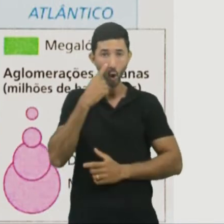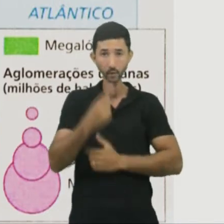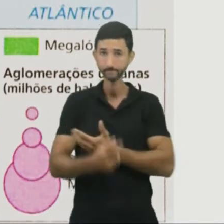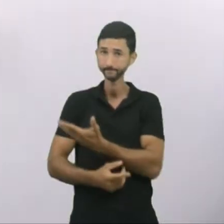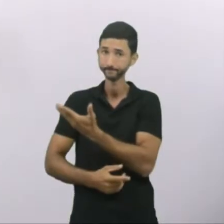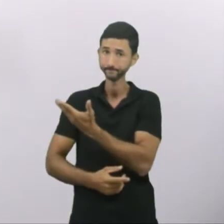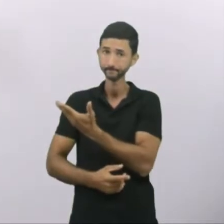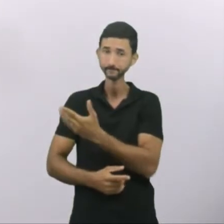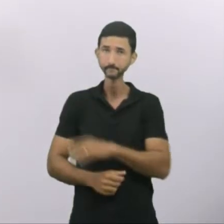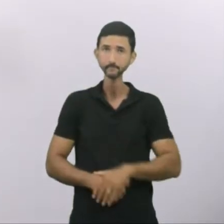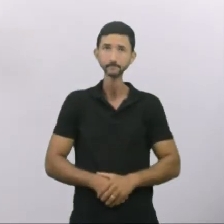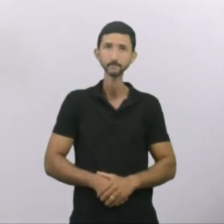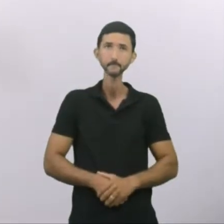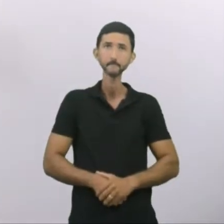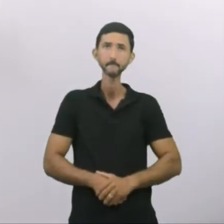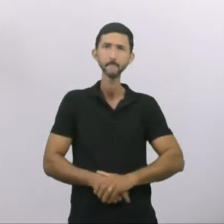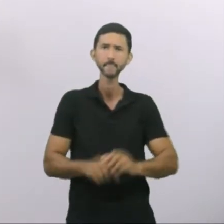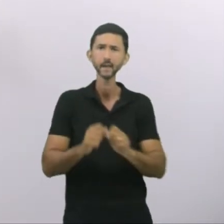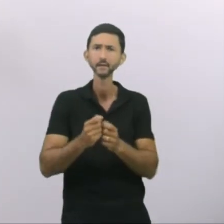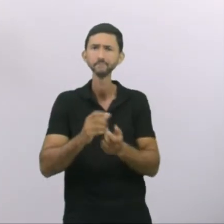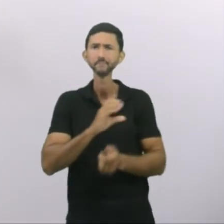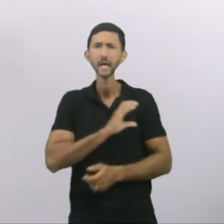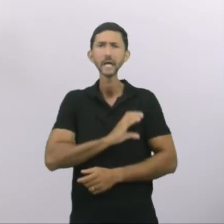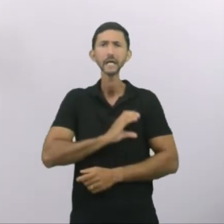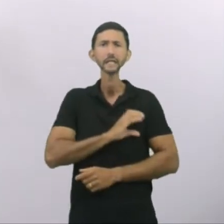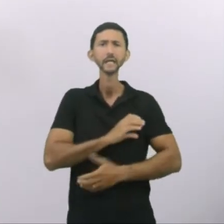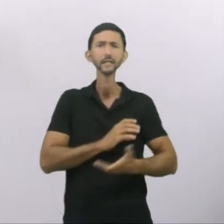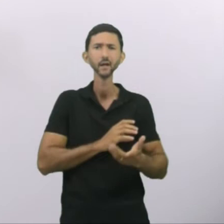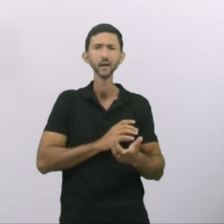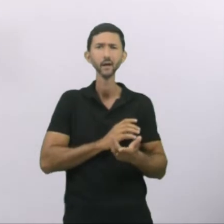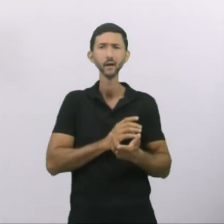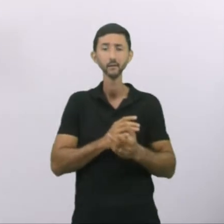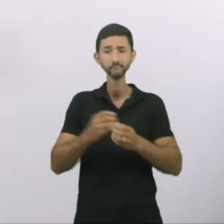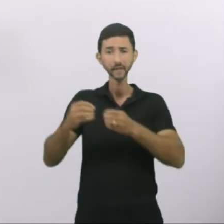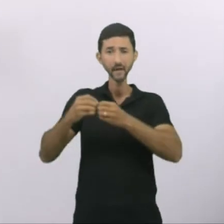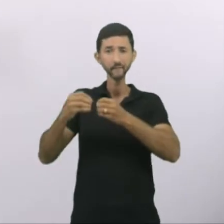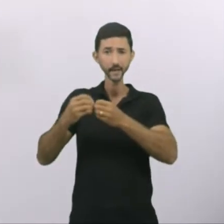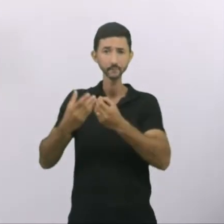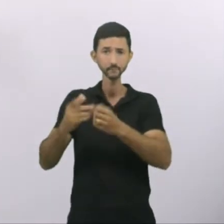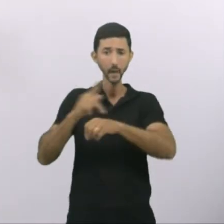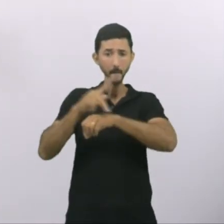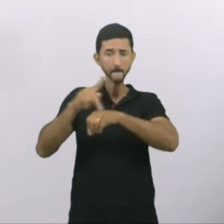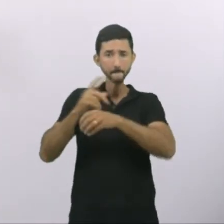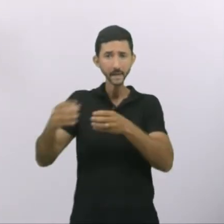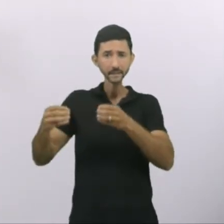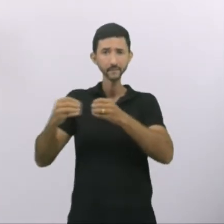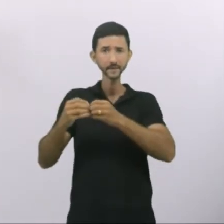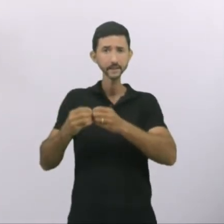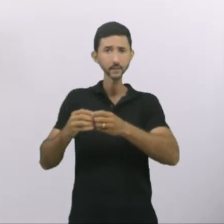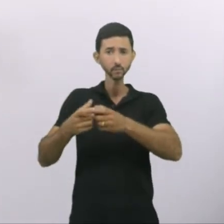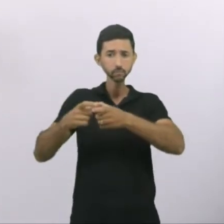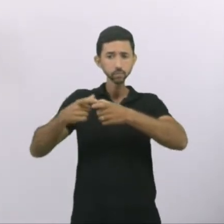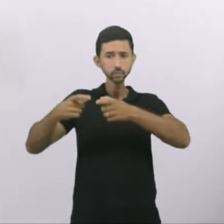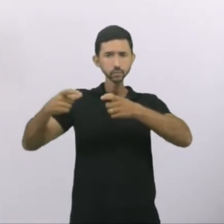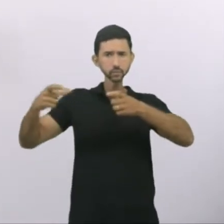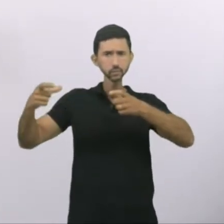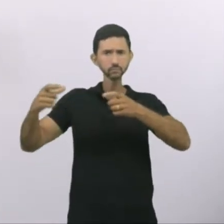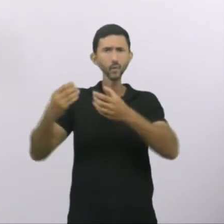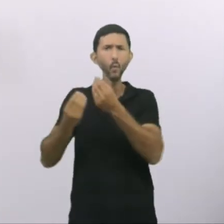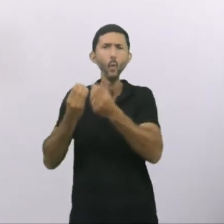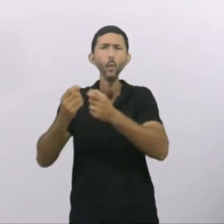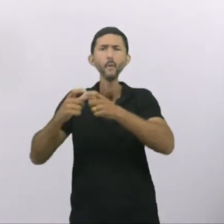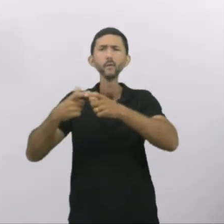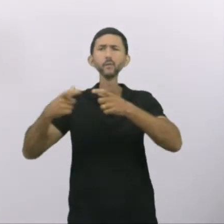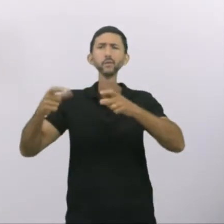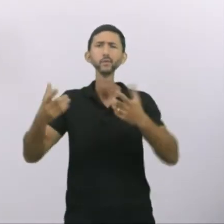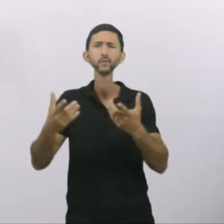Mas, professor, e o Canadá? O Canadá é um vizinho norte-americano, cresceu como?